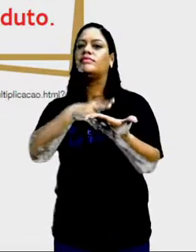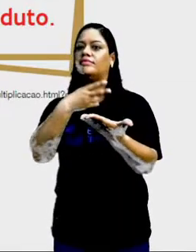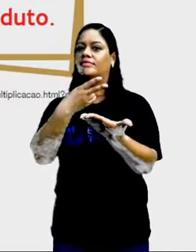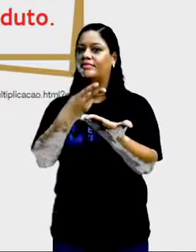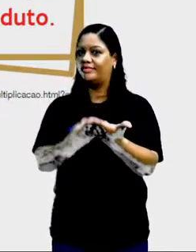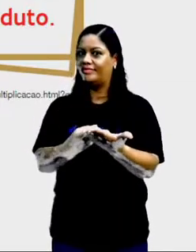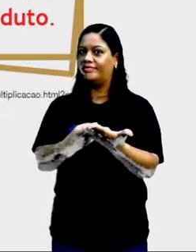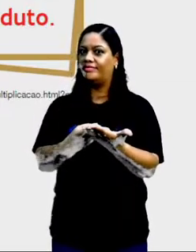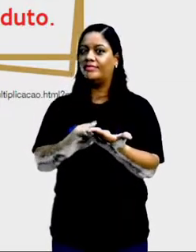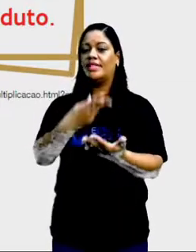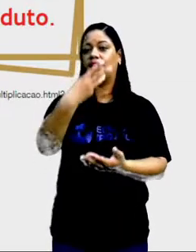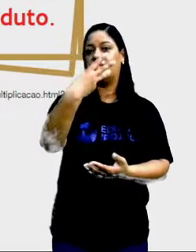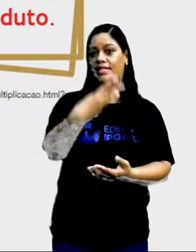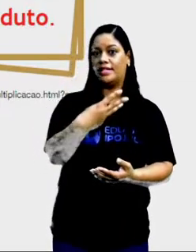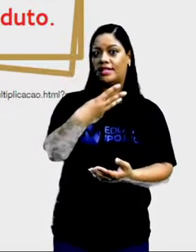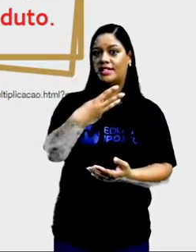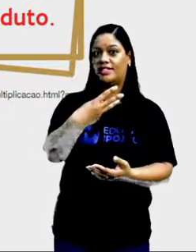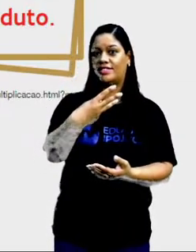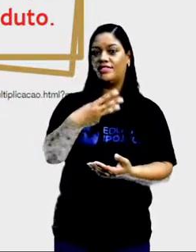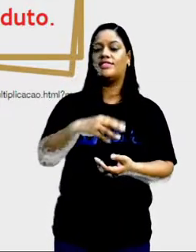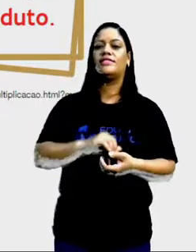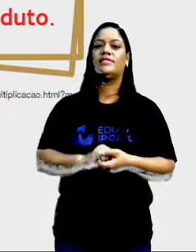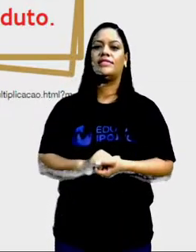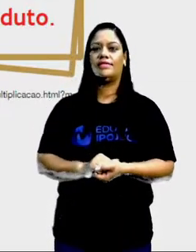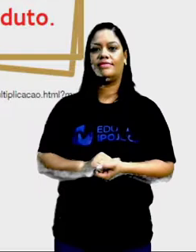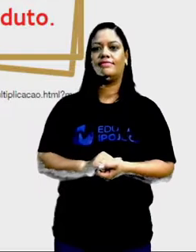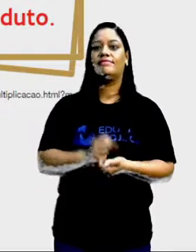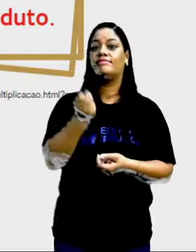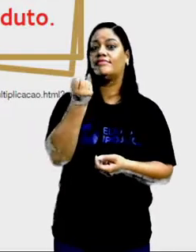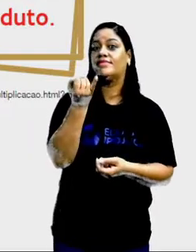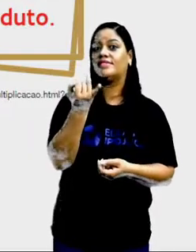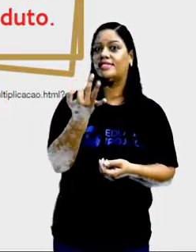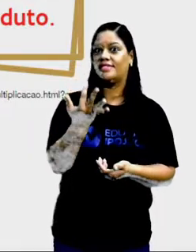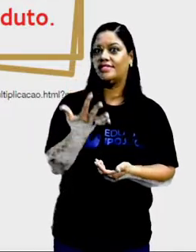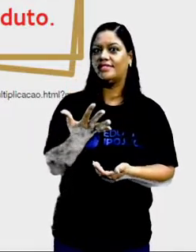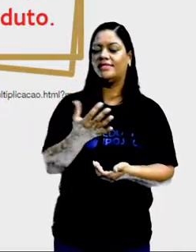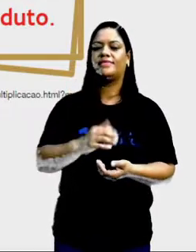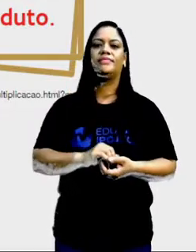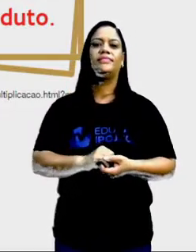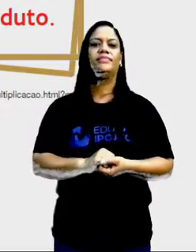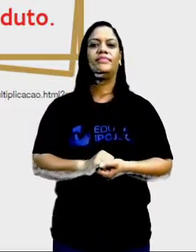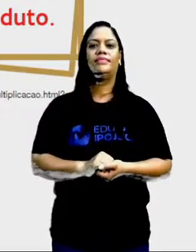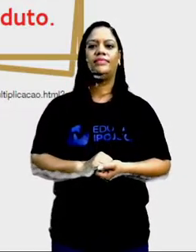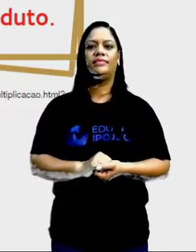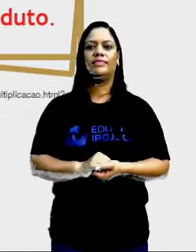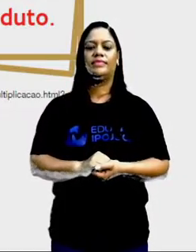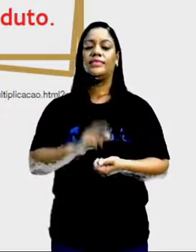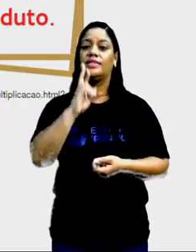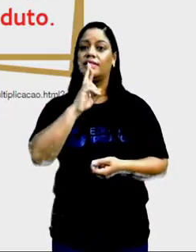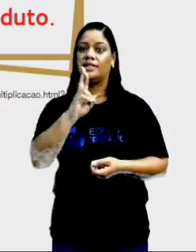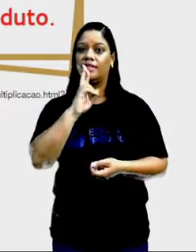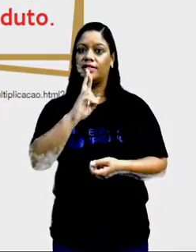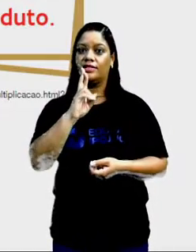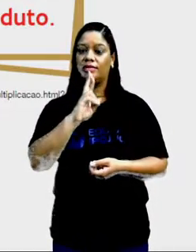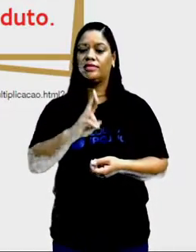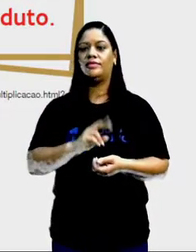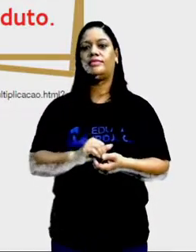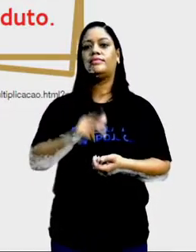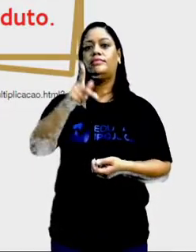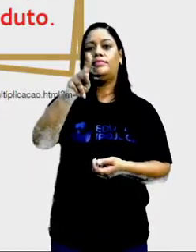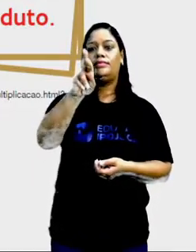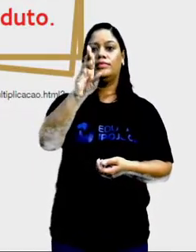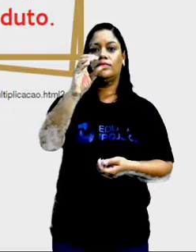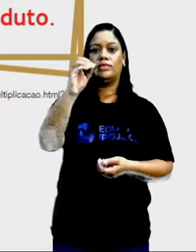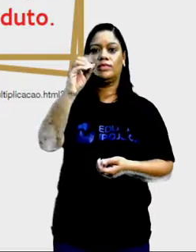multiplicando. 3, fator multiplicador. E o resultado, né, isso